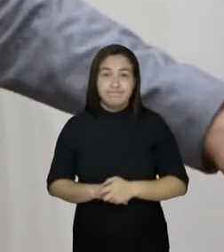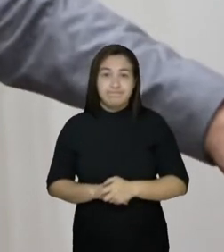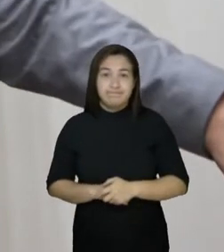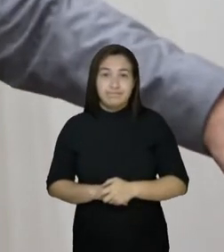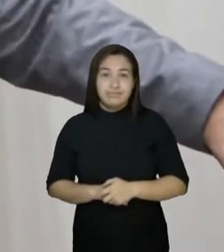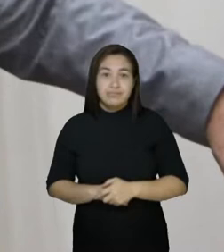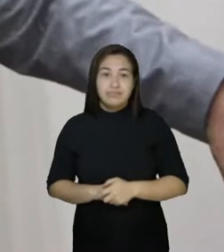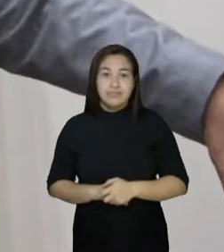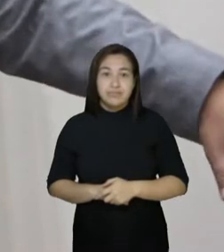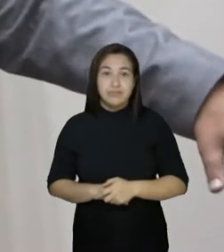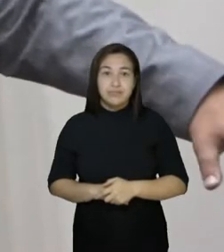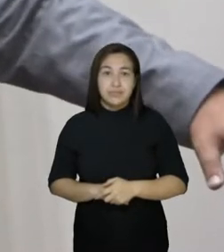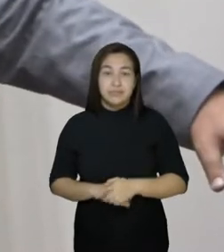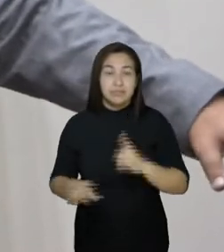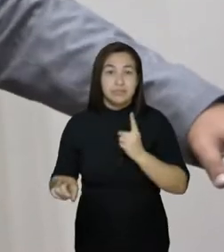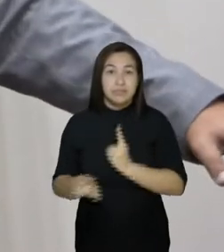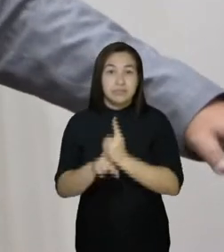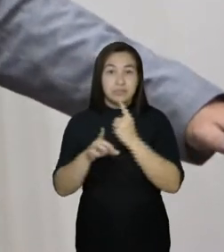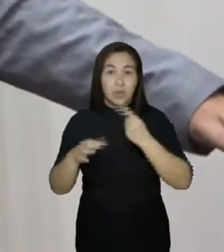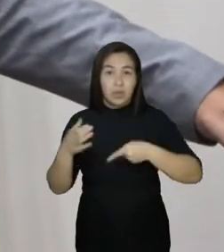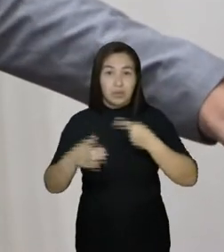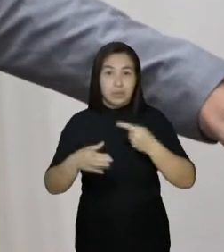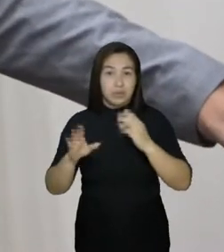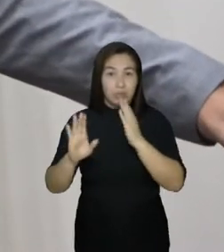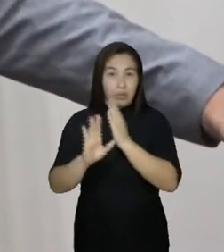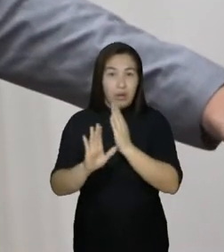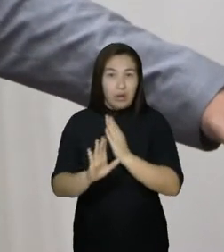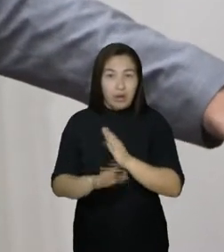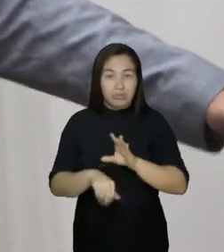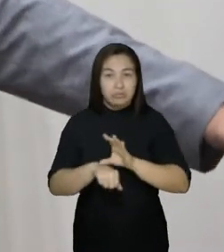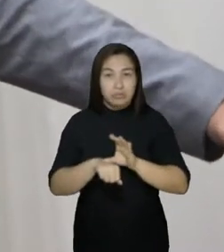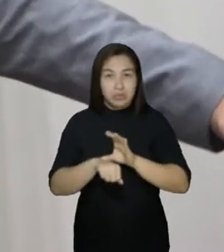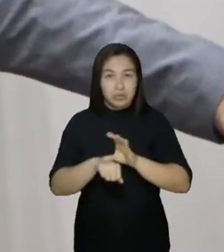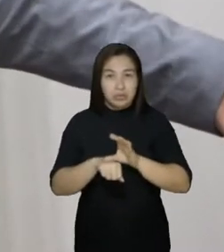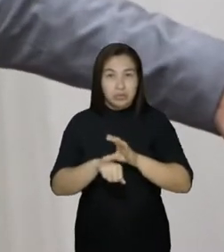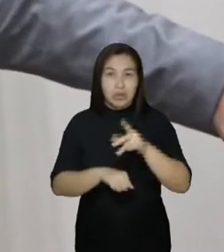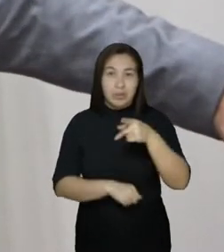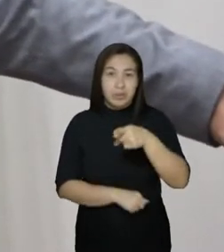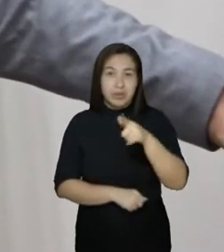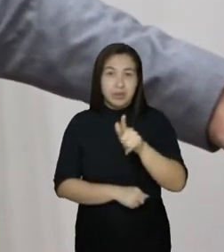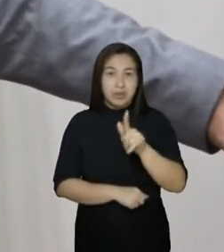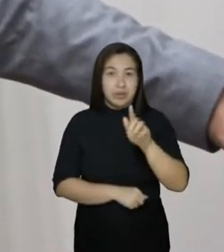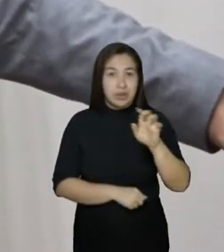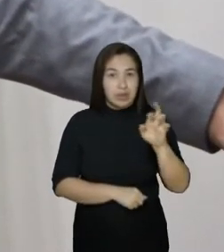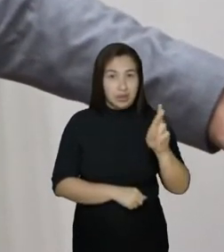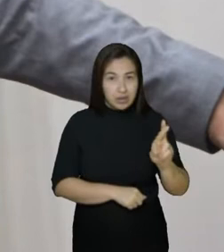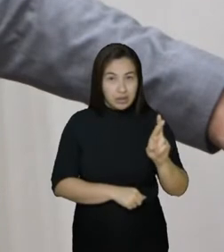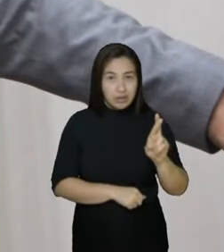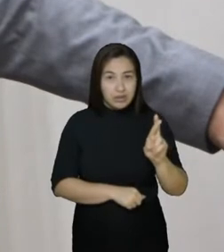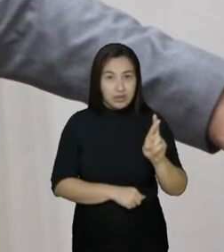Foi, sim, constatado pela Comissão de Análise de Constitucionalidade da Procuradoria-Geral da República